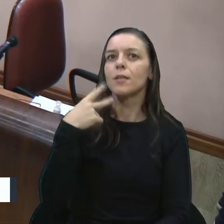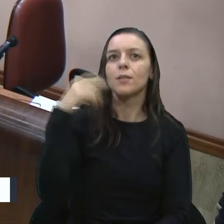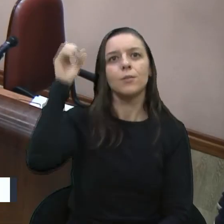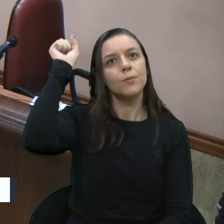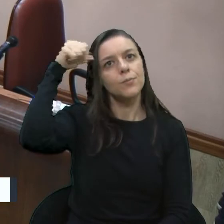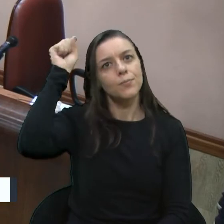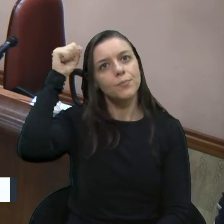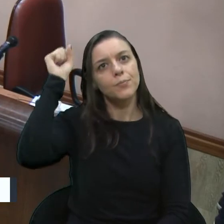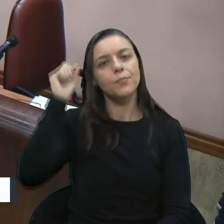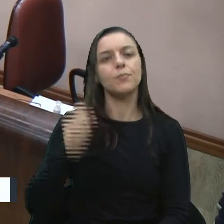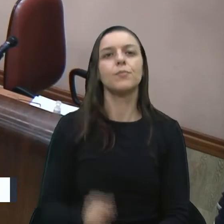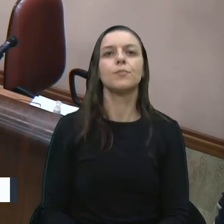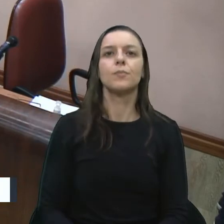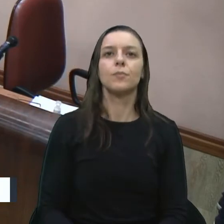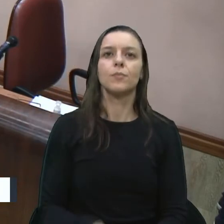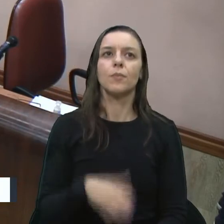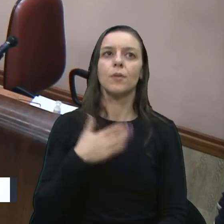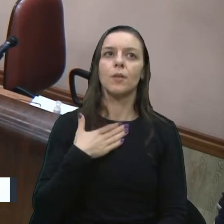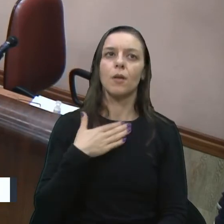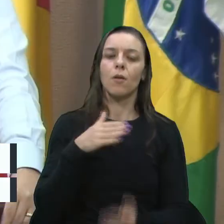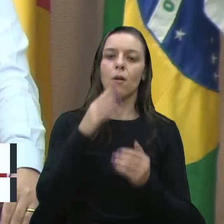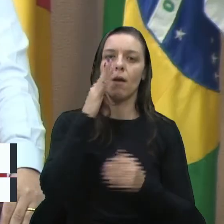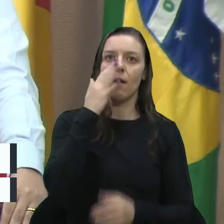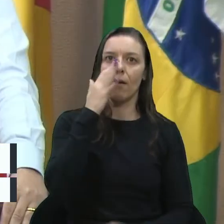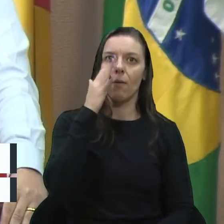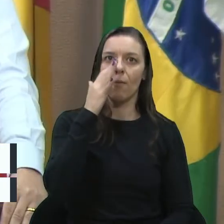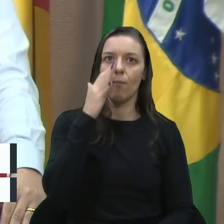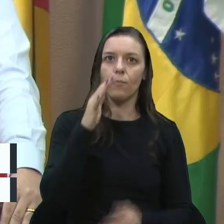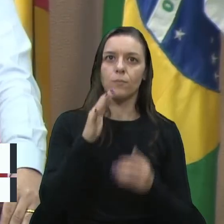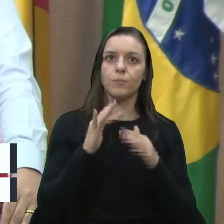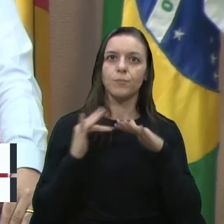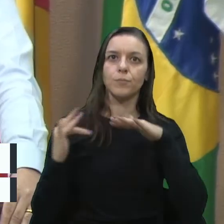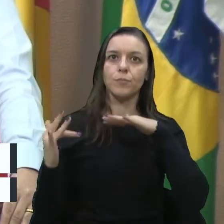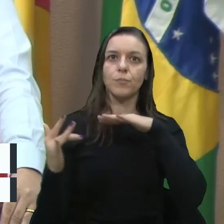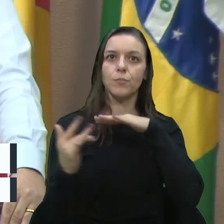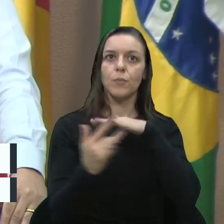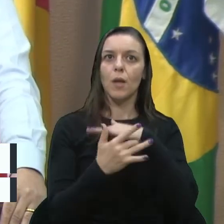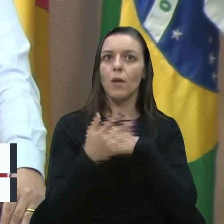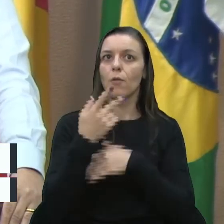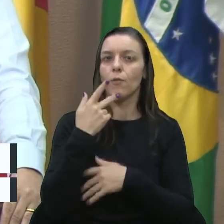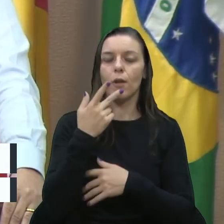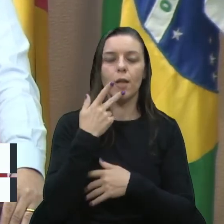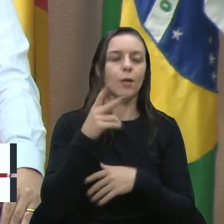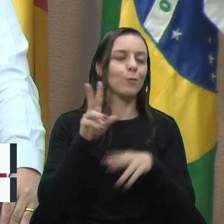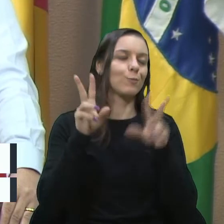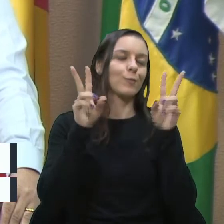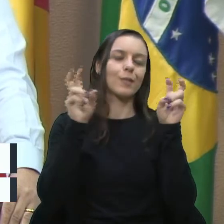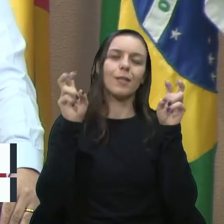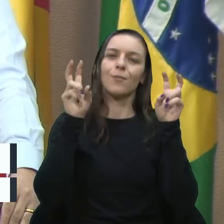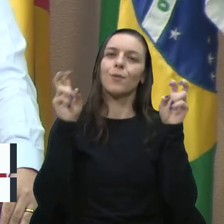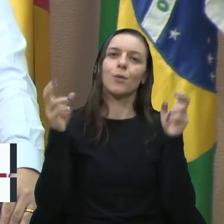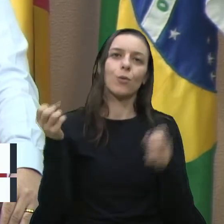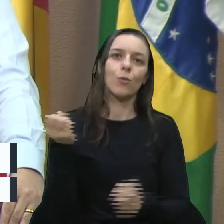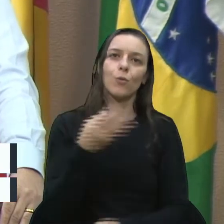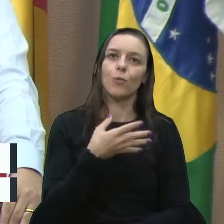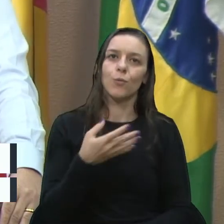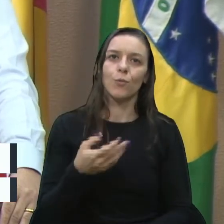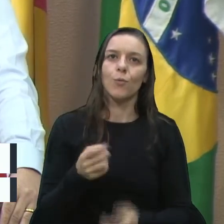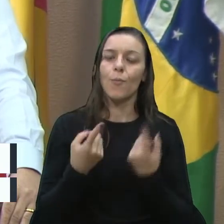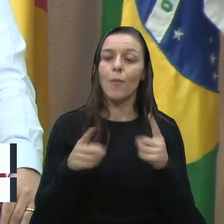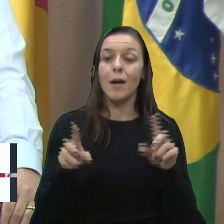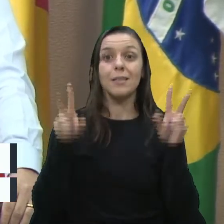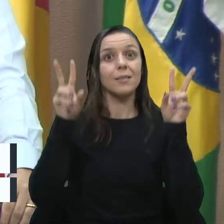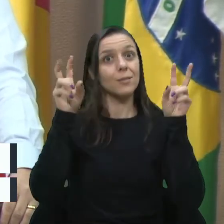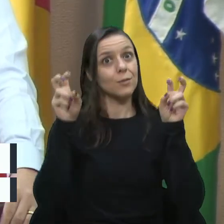nobres vereadores, aqueles que nos acompanham pela rede social. Como eu falei, não que seja um tema novo, mas é um